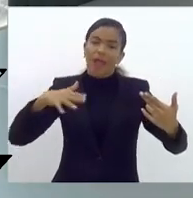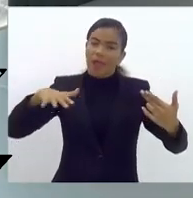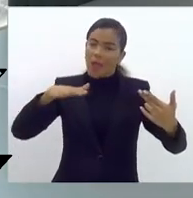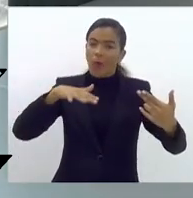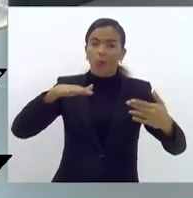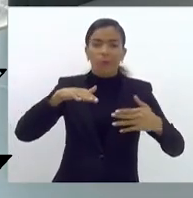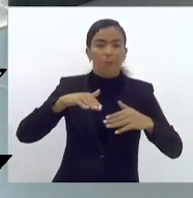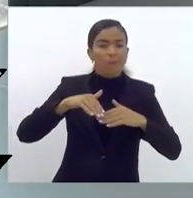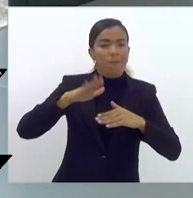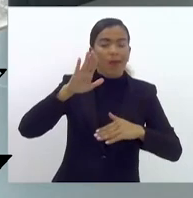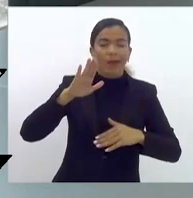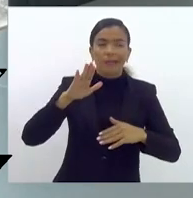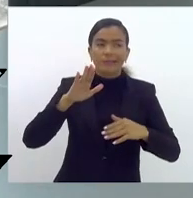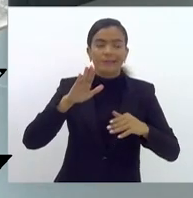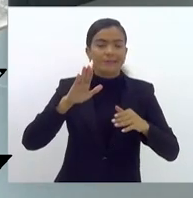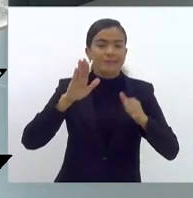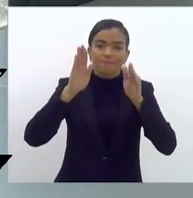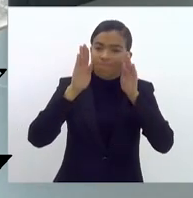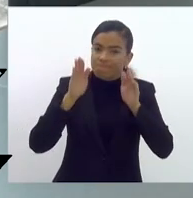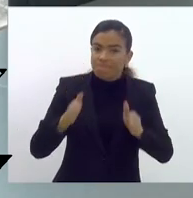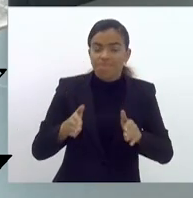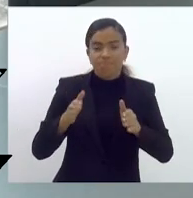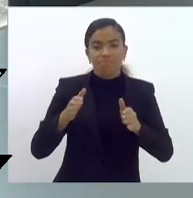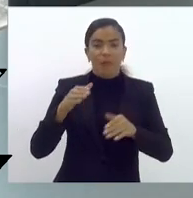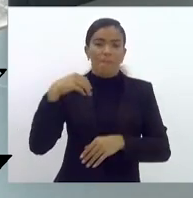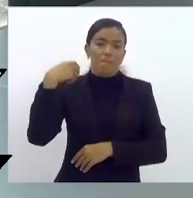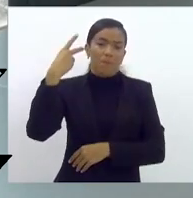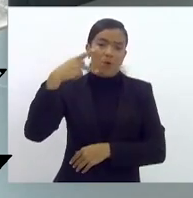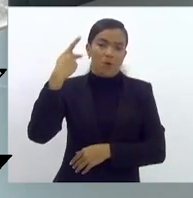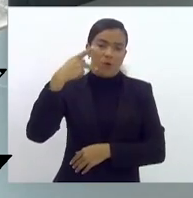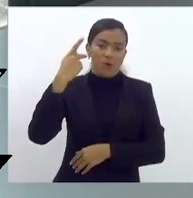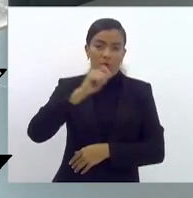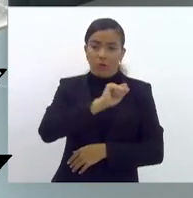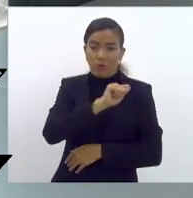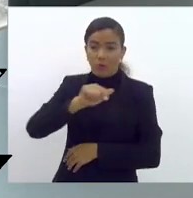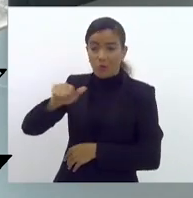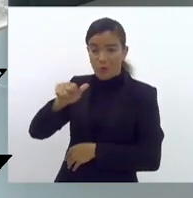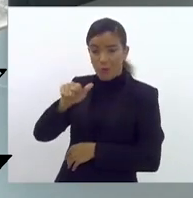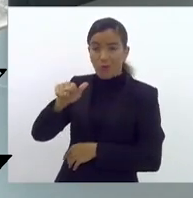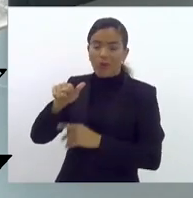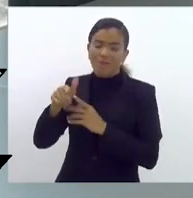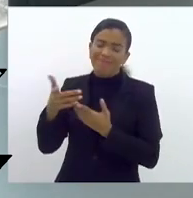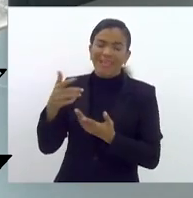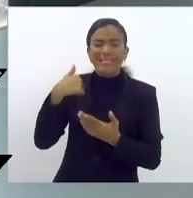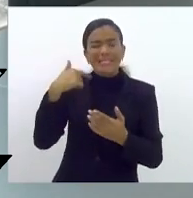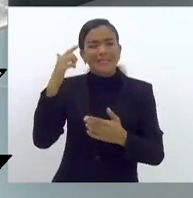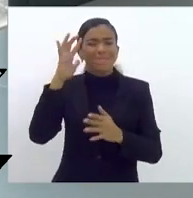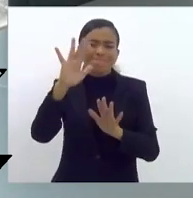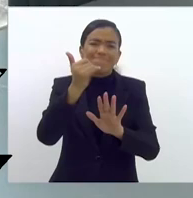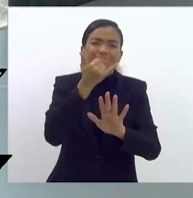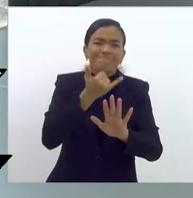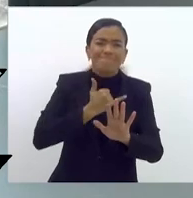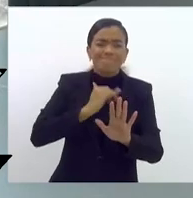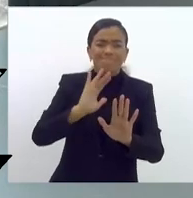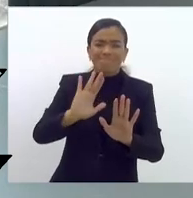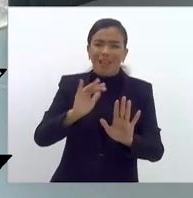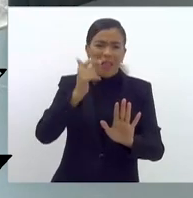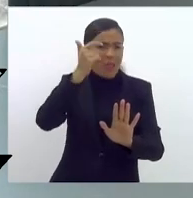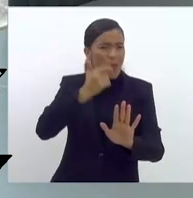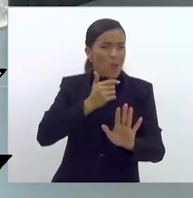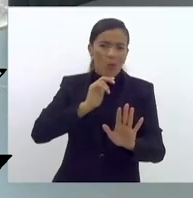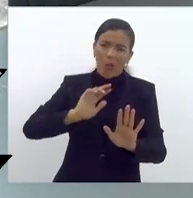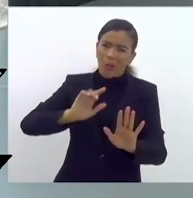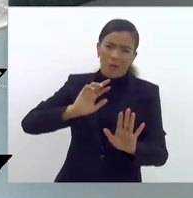mais inerente a questão política do que é um técnica eu me perdoe mas eu não vou